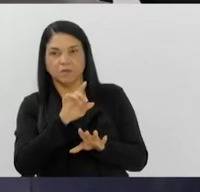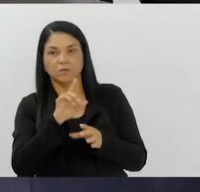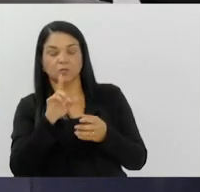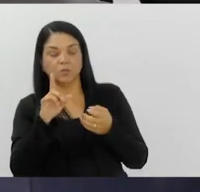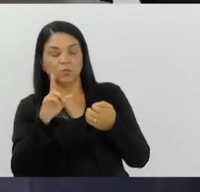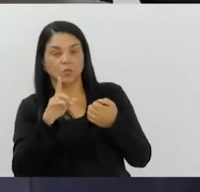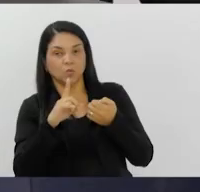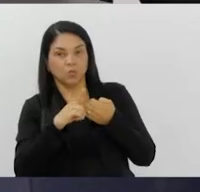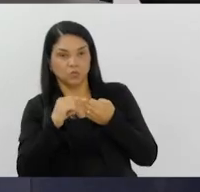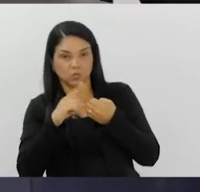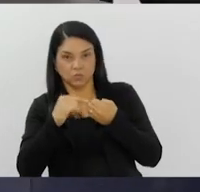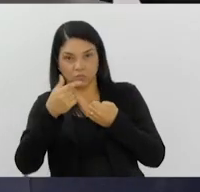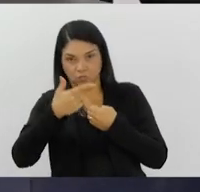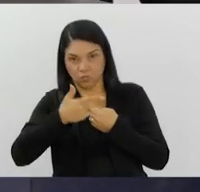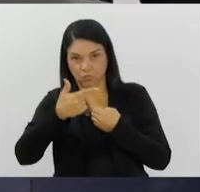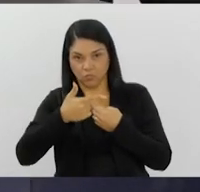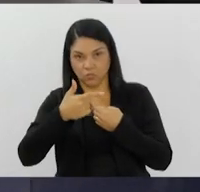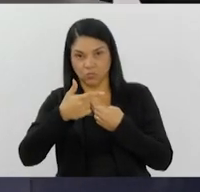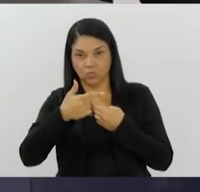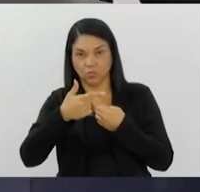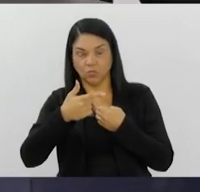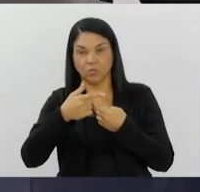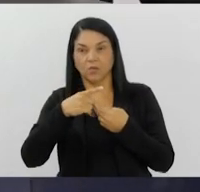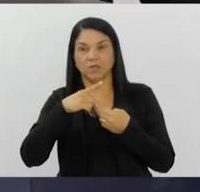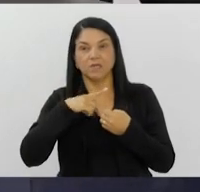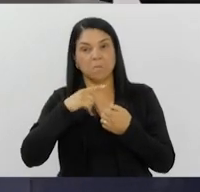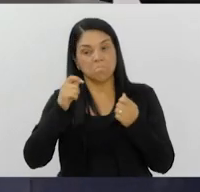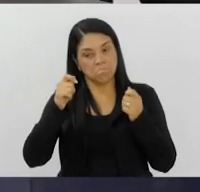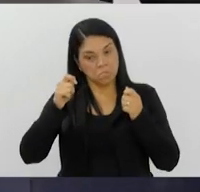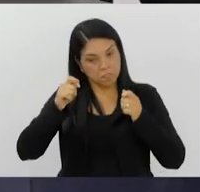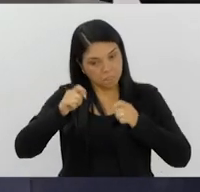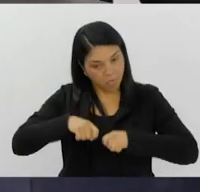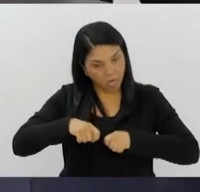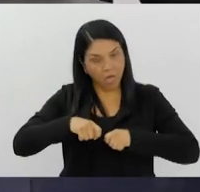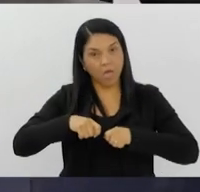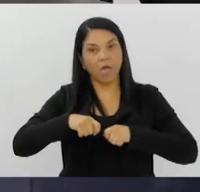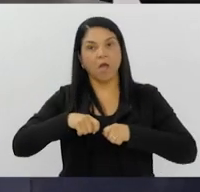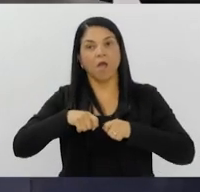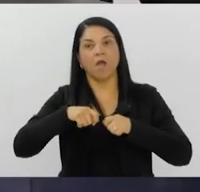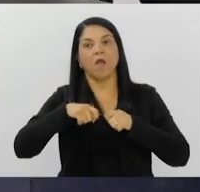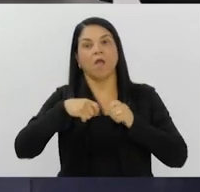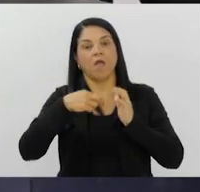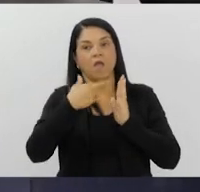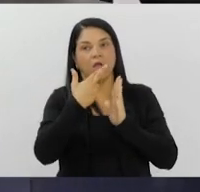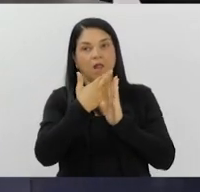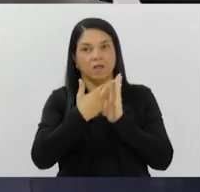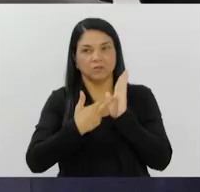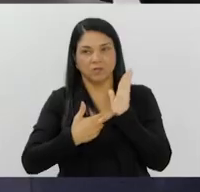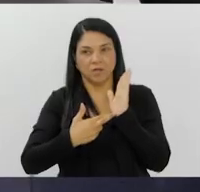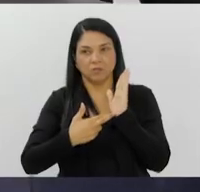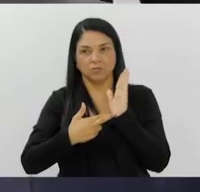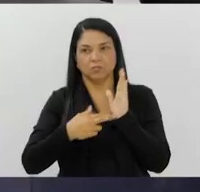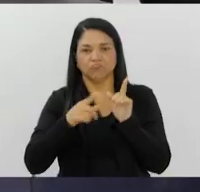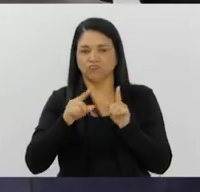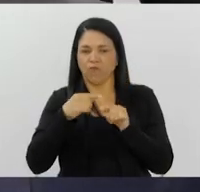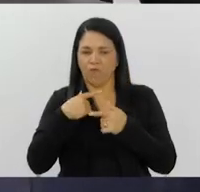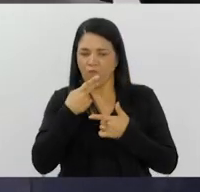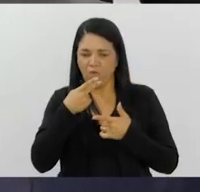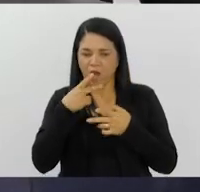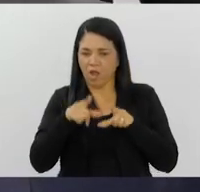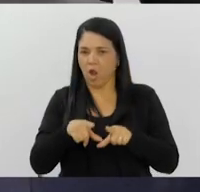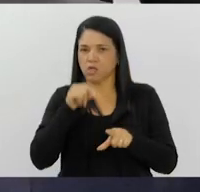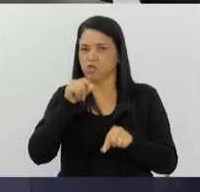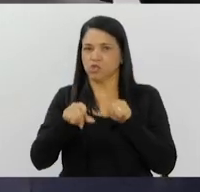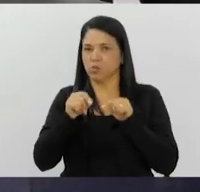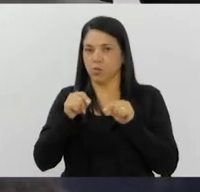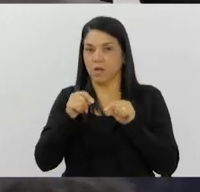segundo diz deverá produzir não não diz que é que é como é que se diz que é opcional diz que é